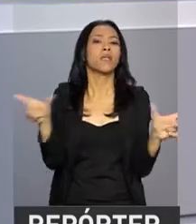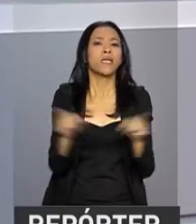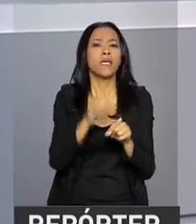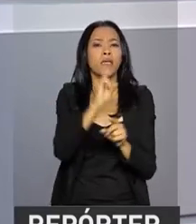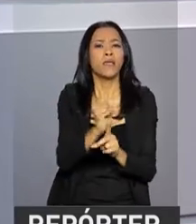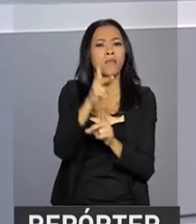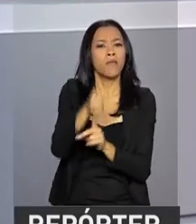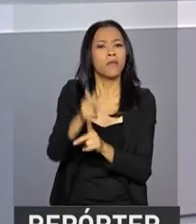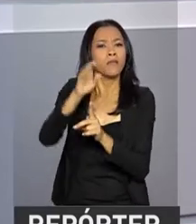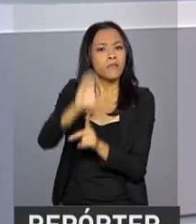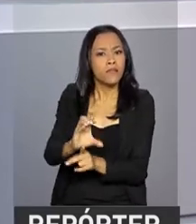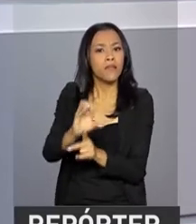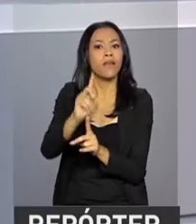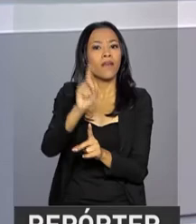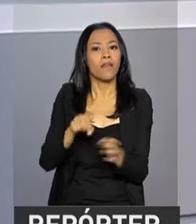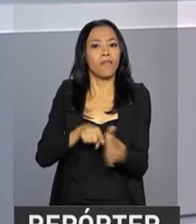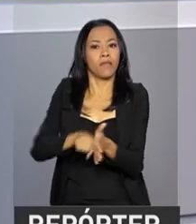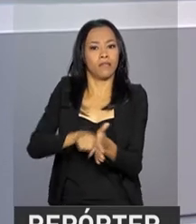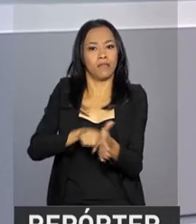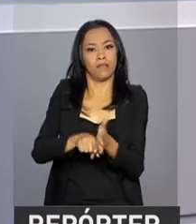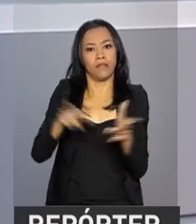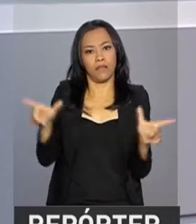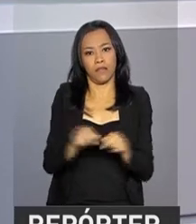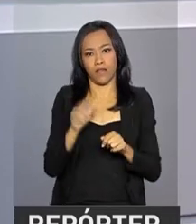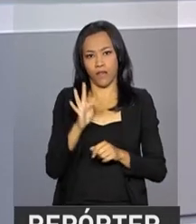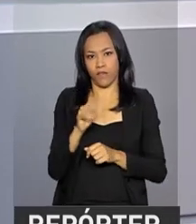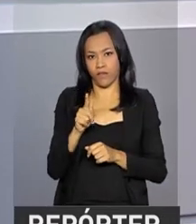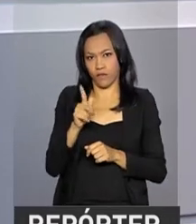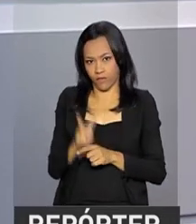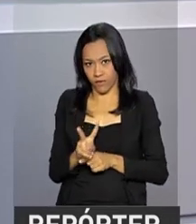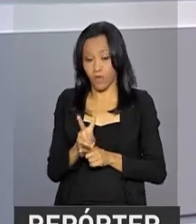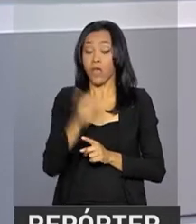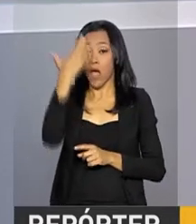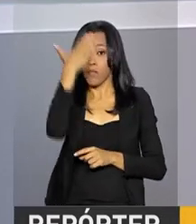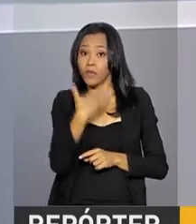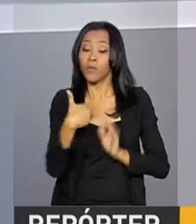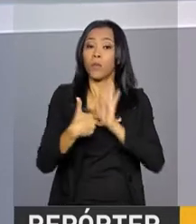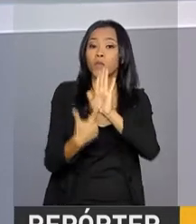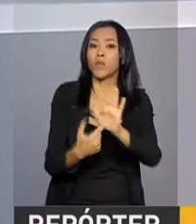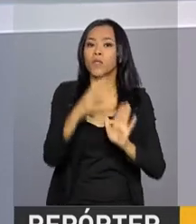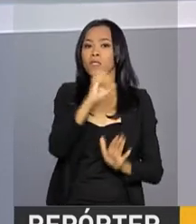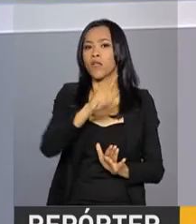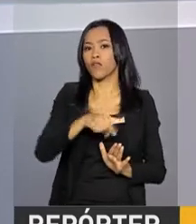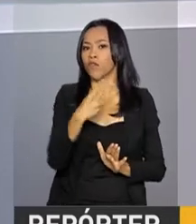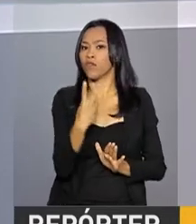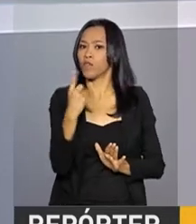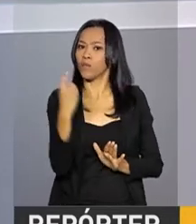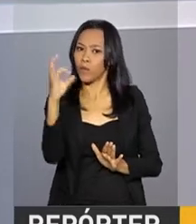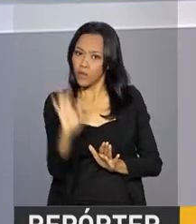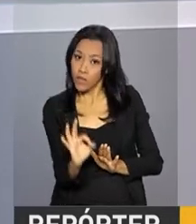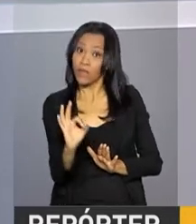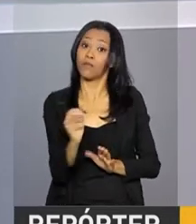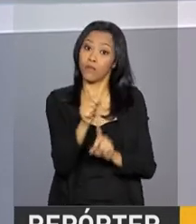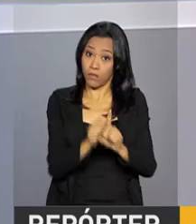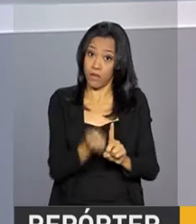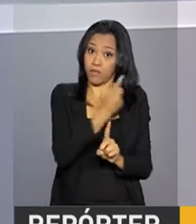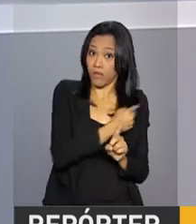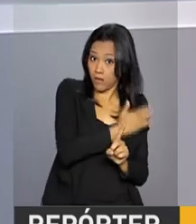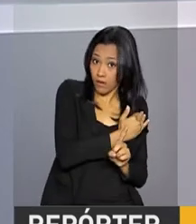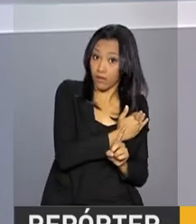da Fundação Getúlio Vargas, que faz esse tipo de apuração. O índice apresentou variação de 0,21% no mês